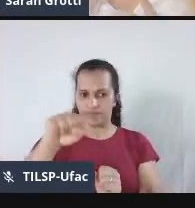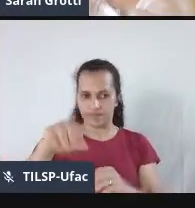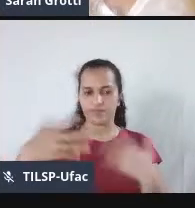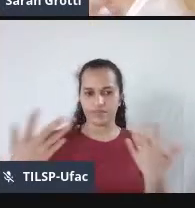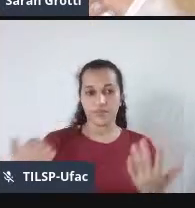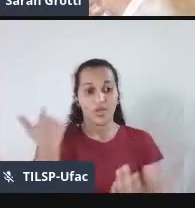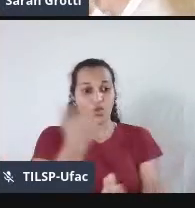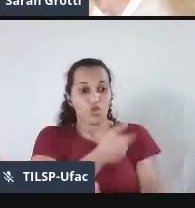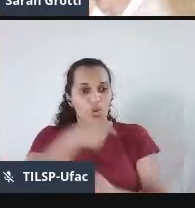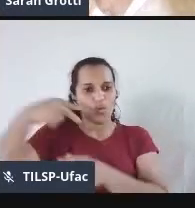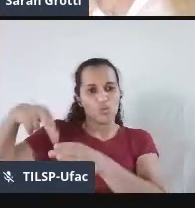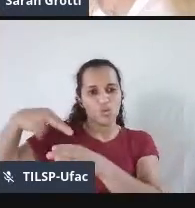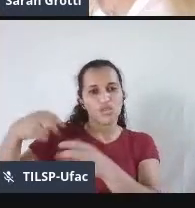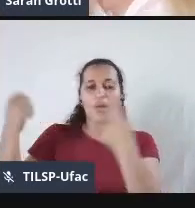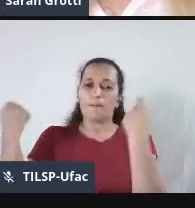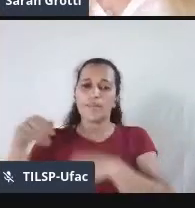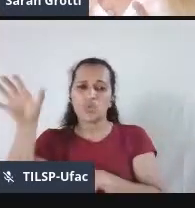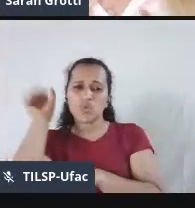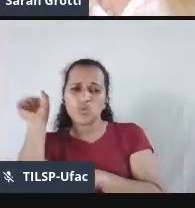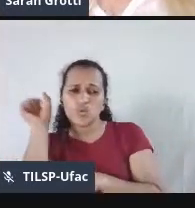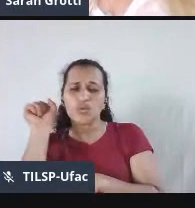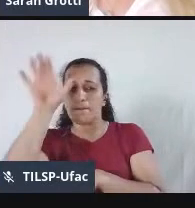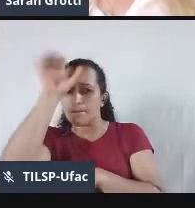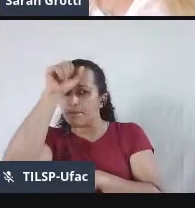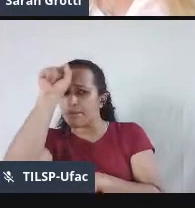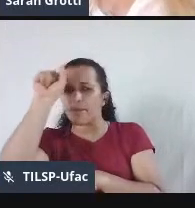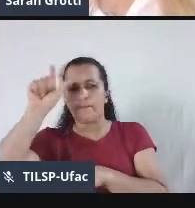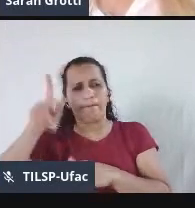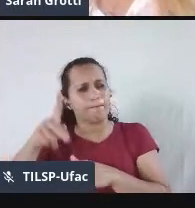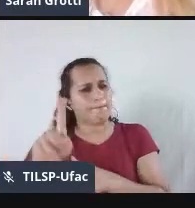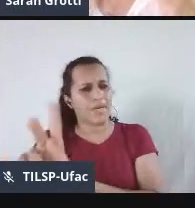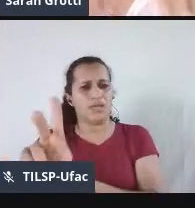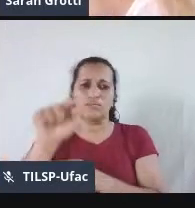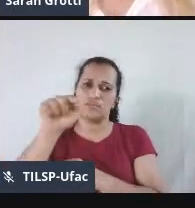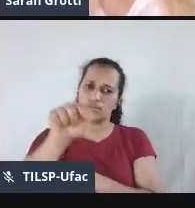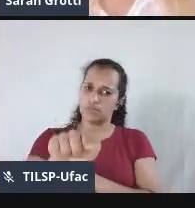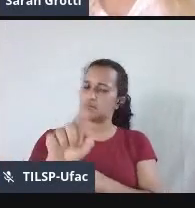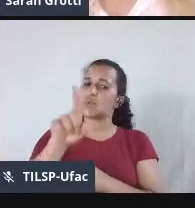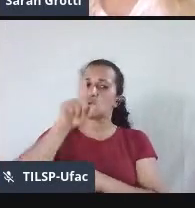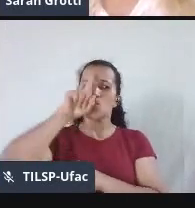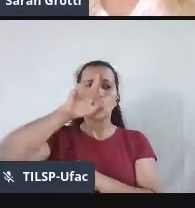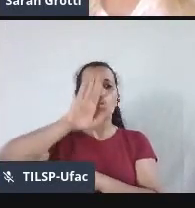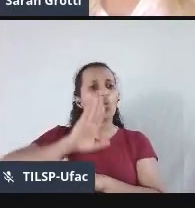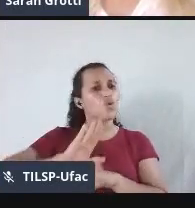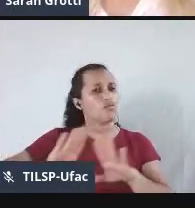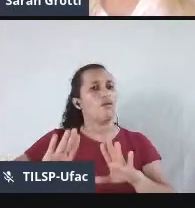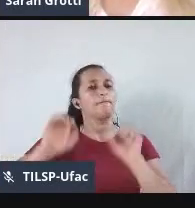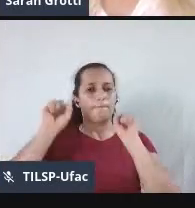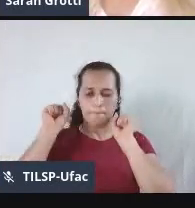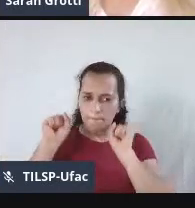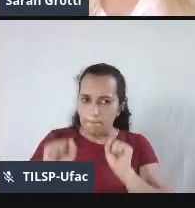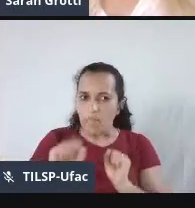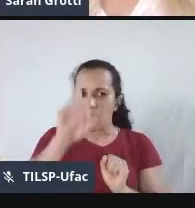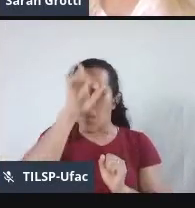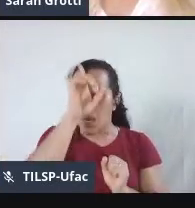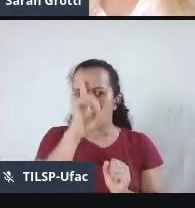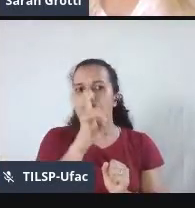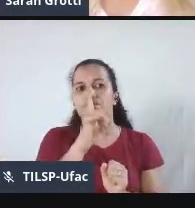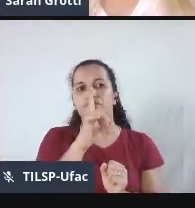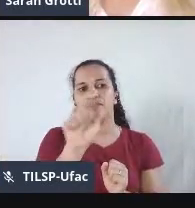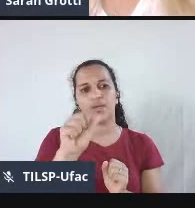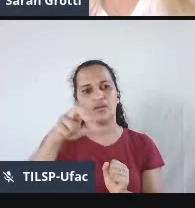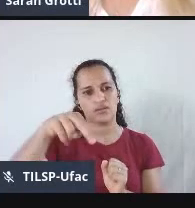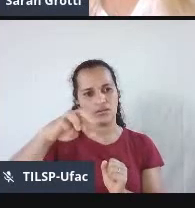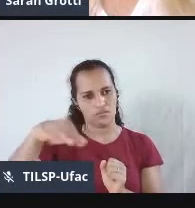Ácido fólico, B12, fator intrínseco, que, se não cuidado, causa essa anemia megaloblástica.